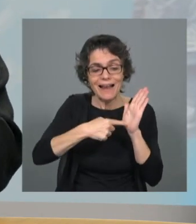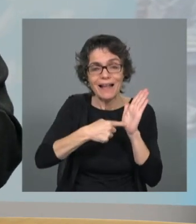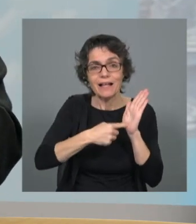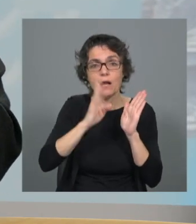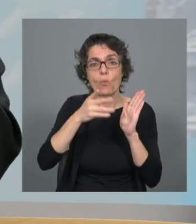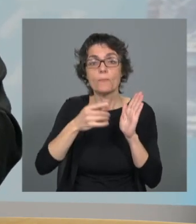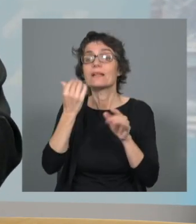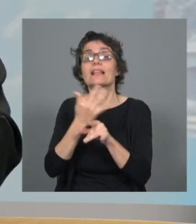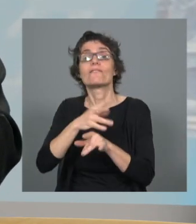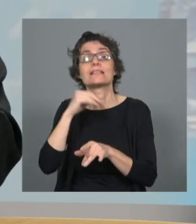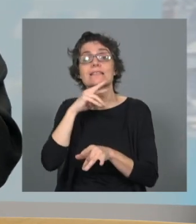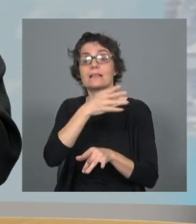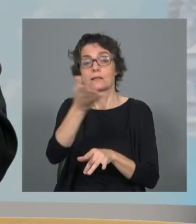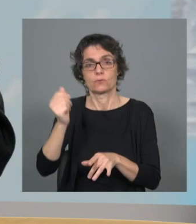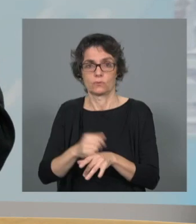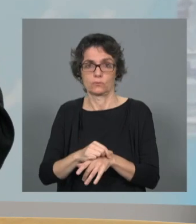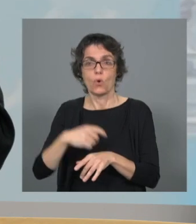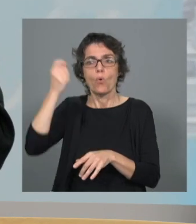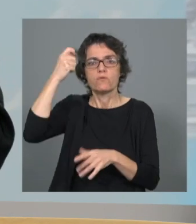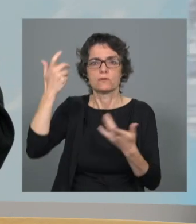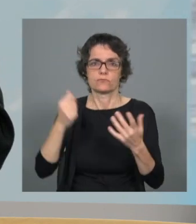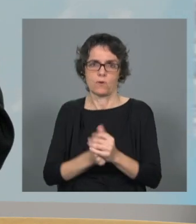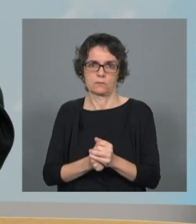Santo António, para o São João,